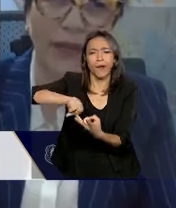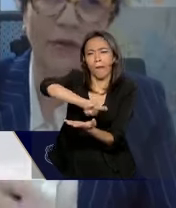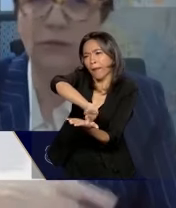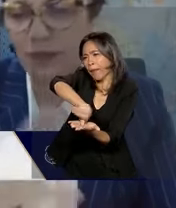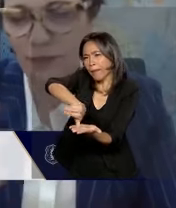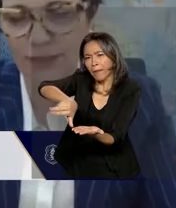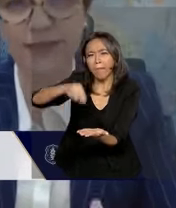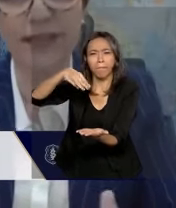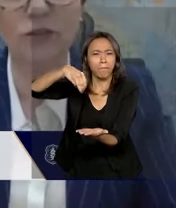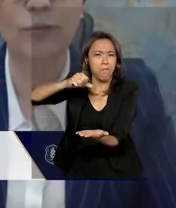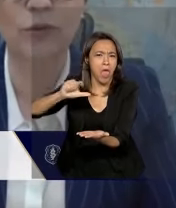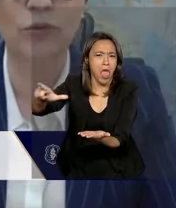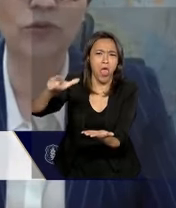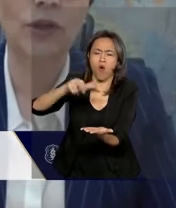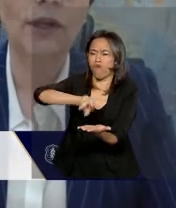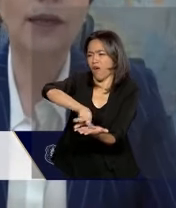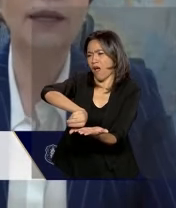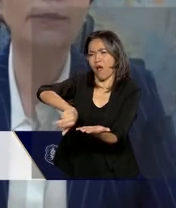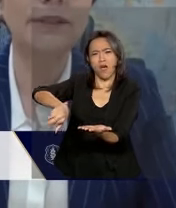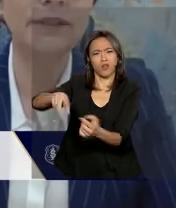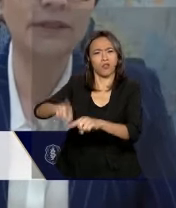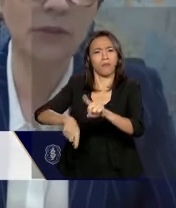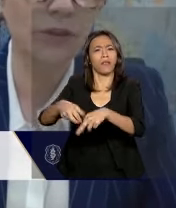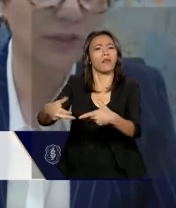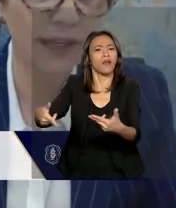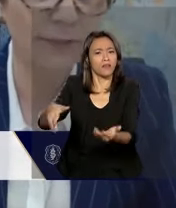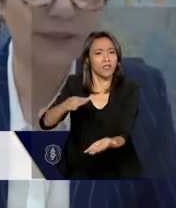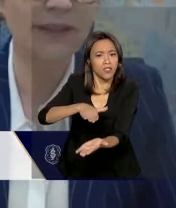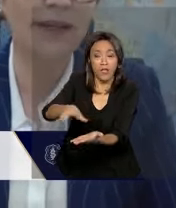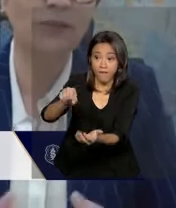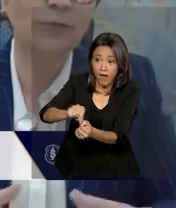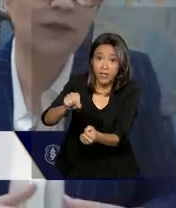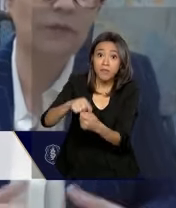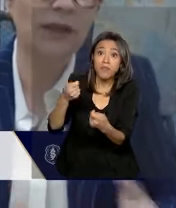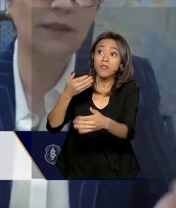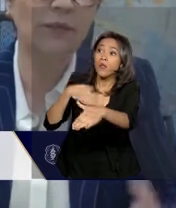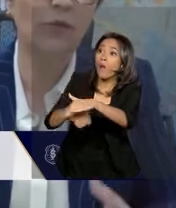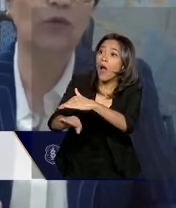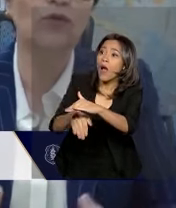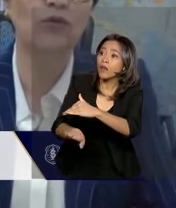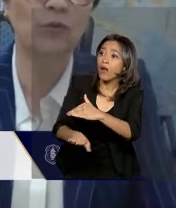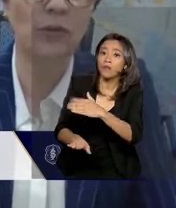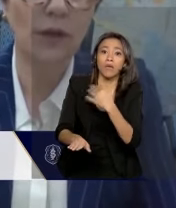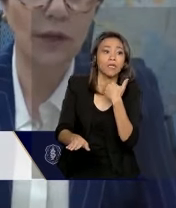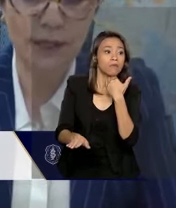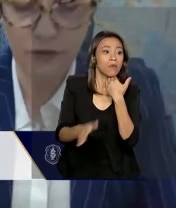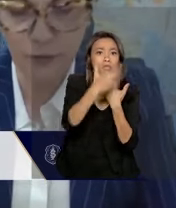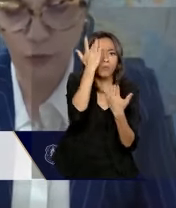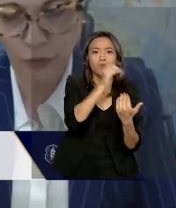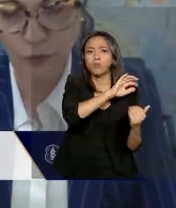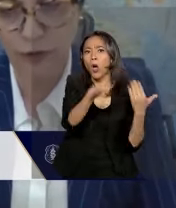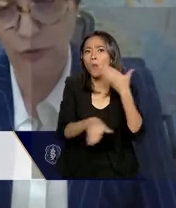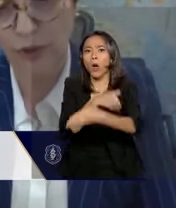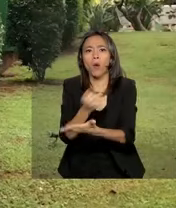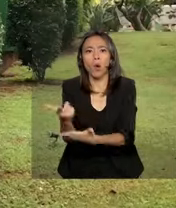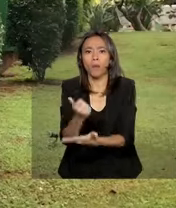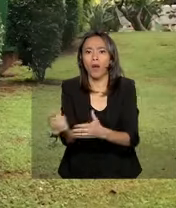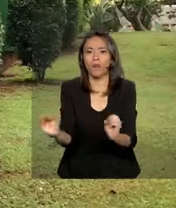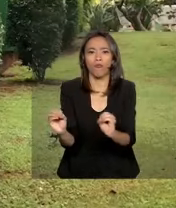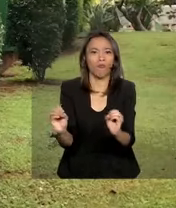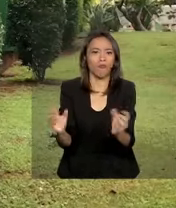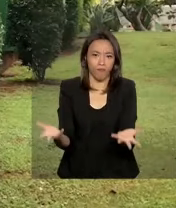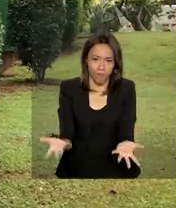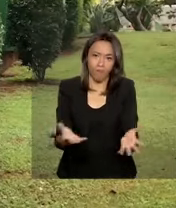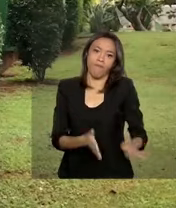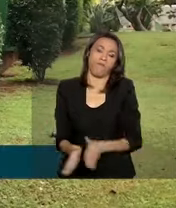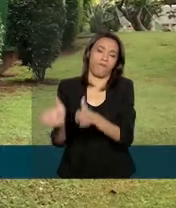produtos, mel, tem uma série de produtos que precisam hoje ser armazenados porque não tá, o consumo diminuiu muito. Além